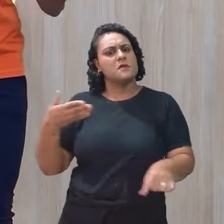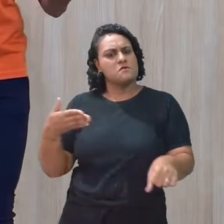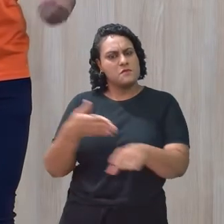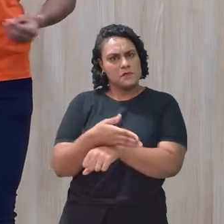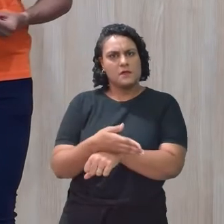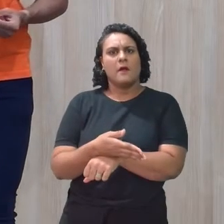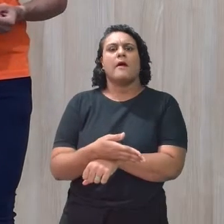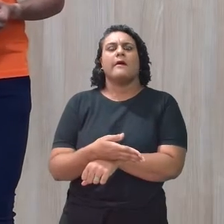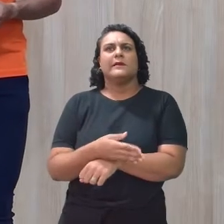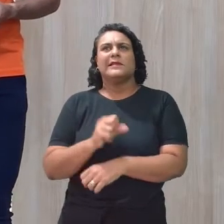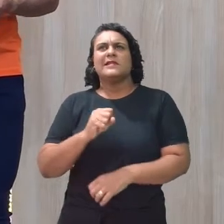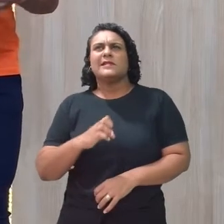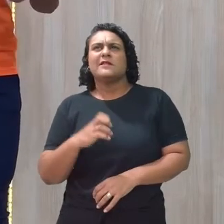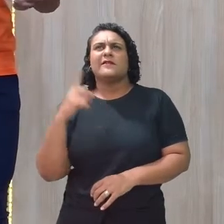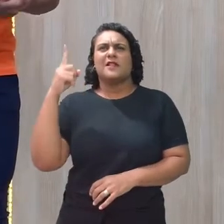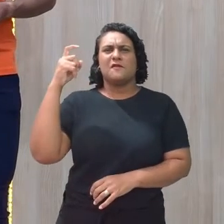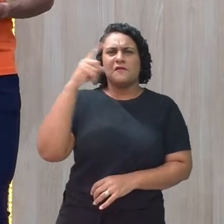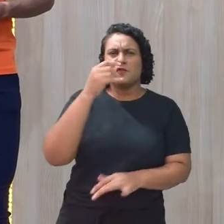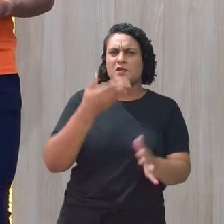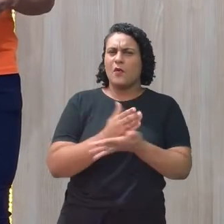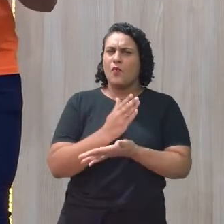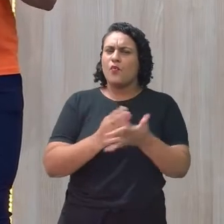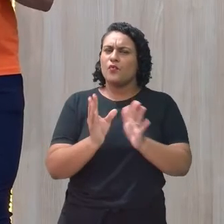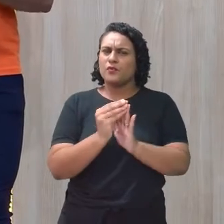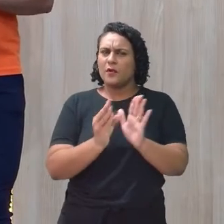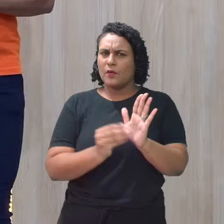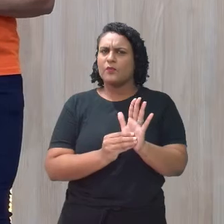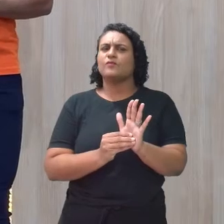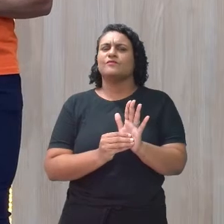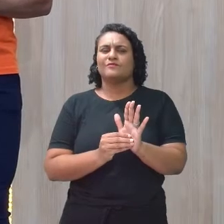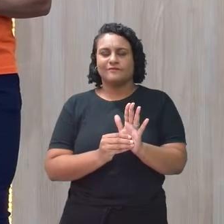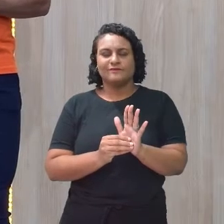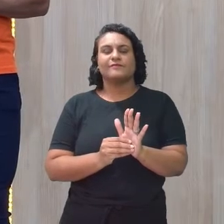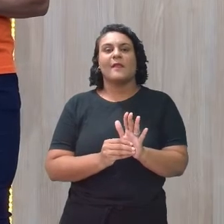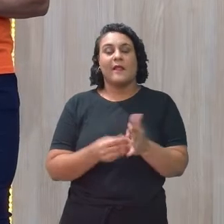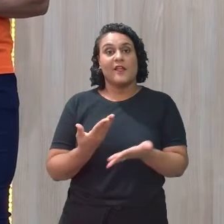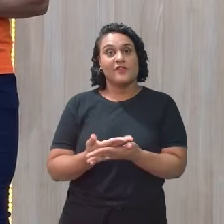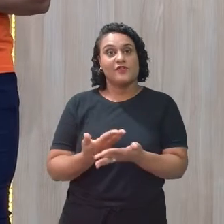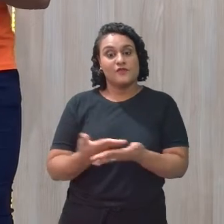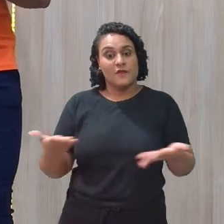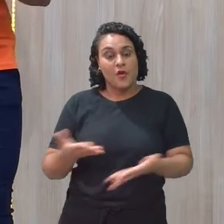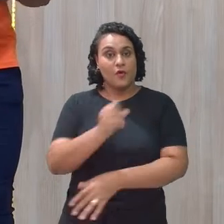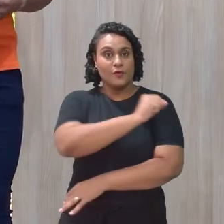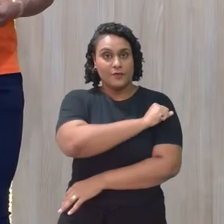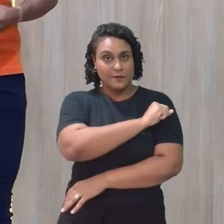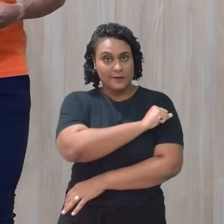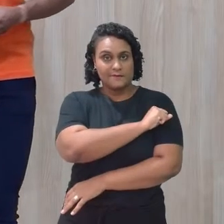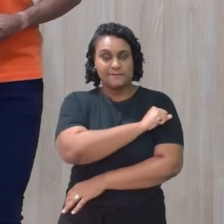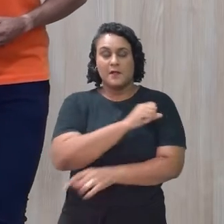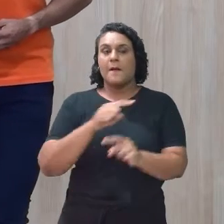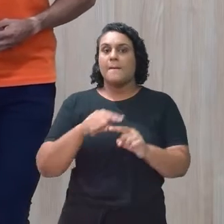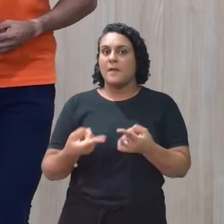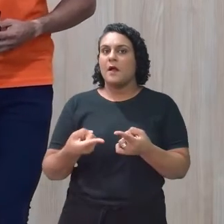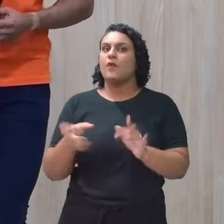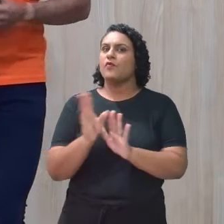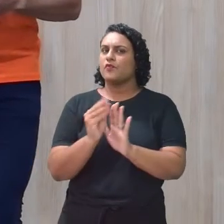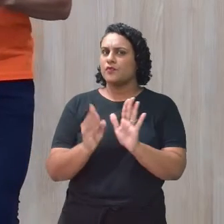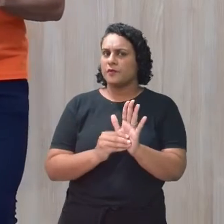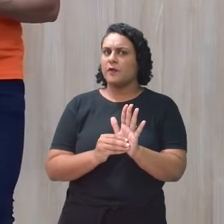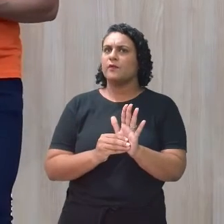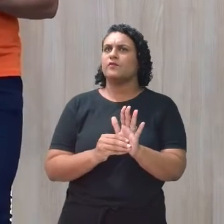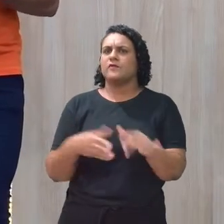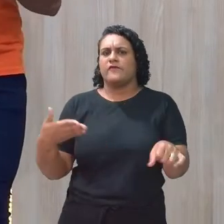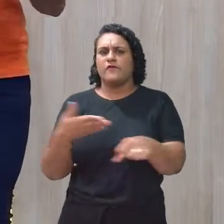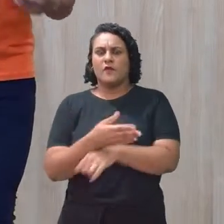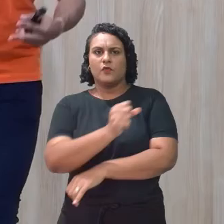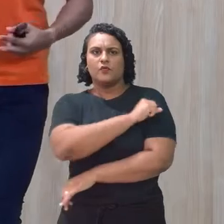pode sentir dificuldade aí em alguma questão, tá? Que a gente esteja trabalhando aqui no 8º ano, mas o assunto é do 8º, mas